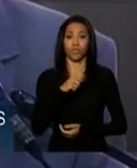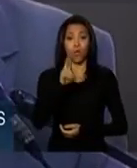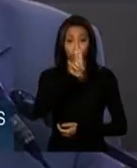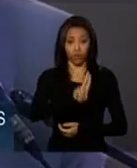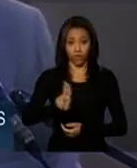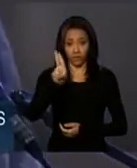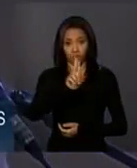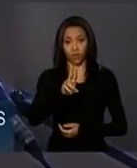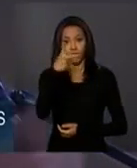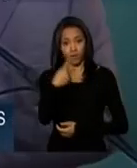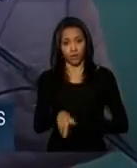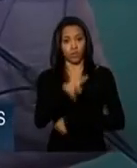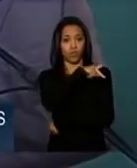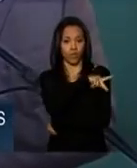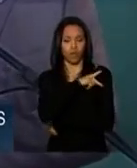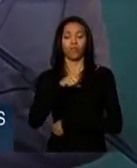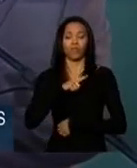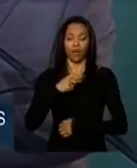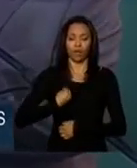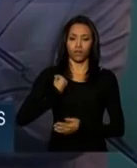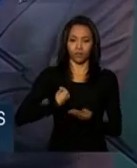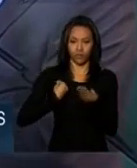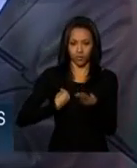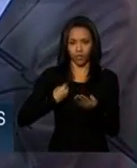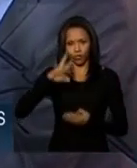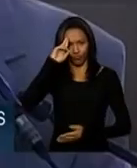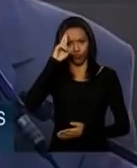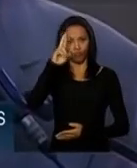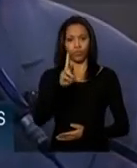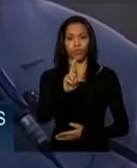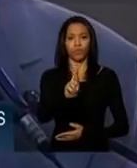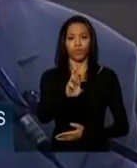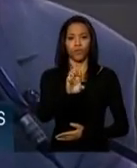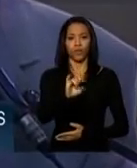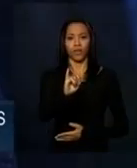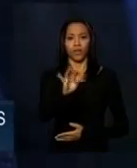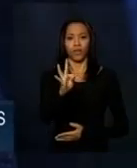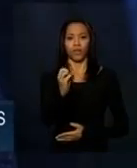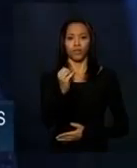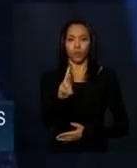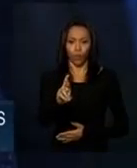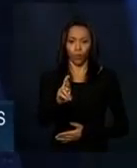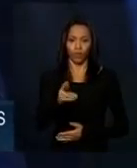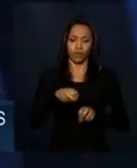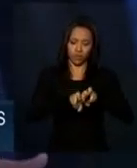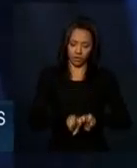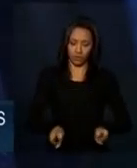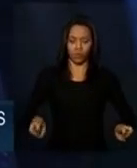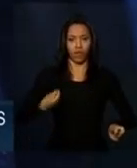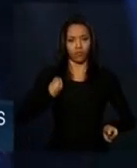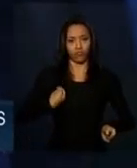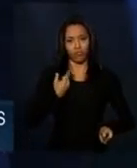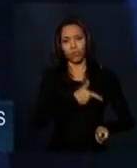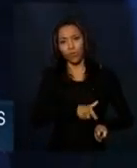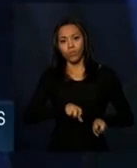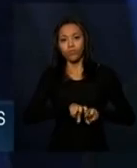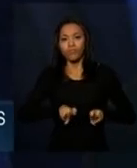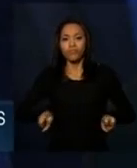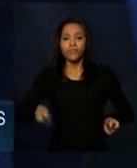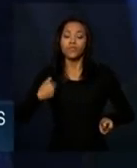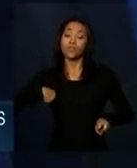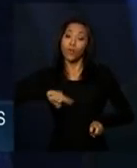Piauí, está aqui o nosso reitor, ali sentado, junto com as demais autoridades. Nós fizemos um pedido